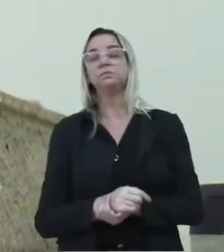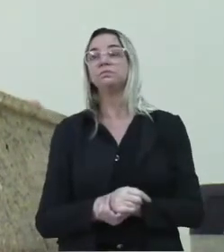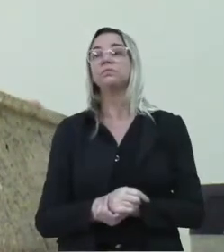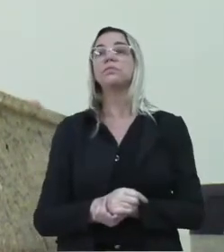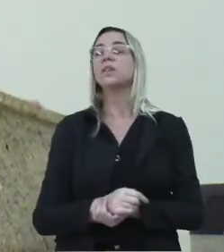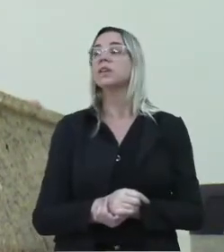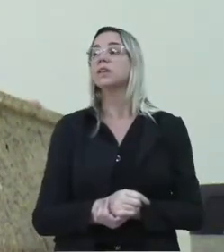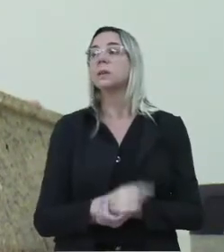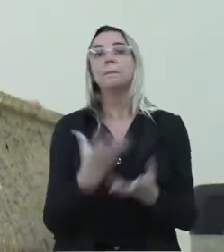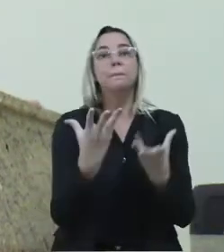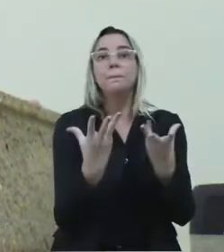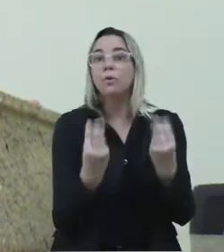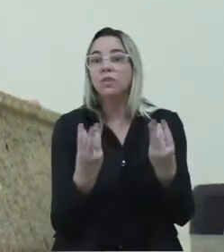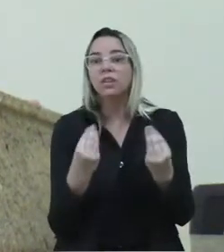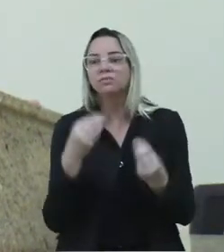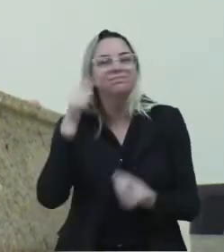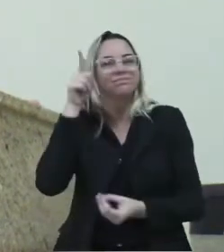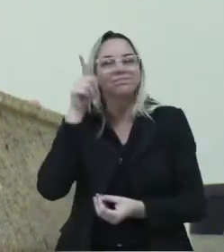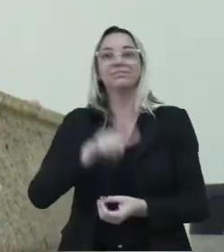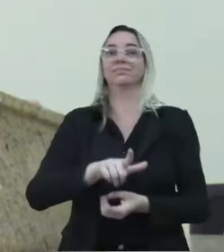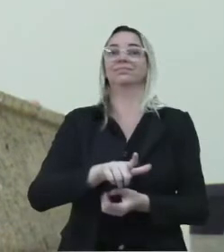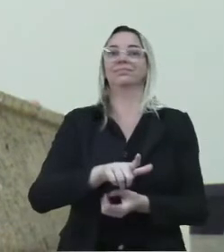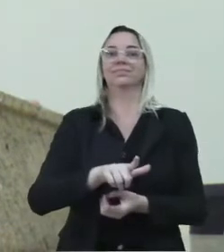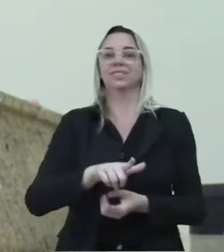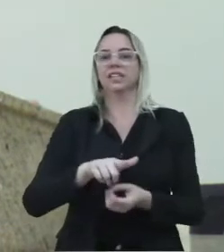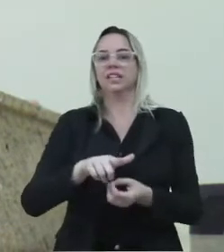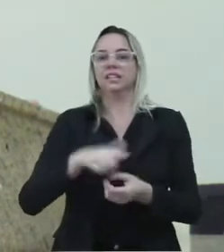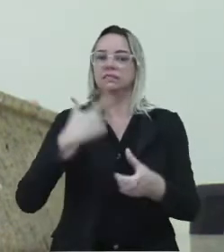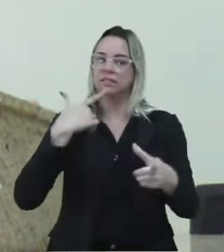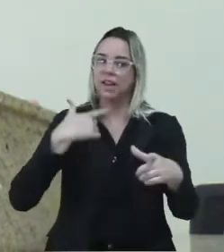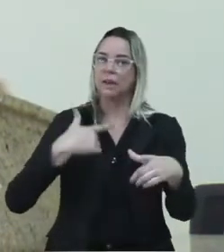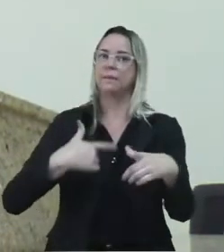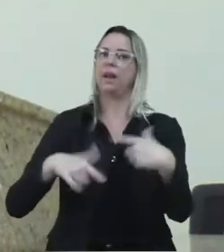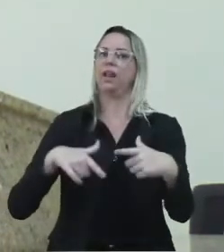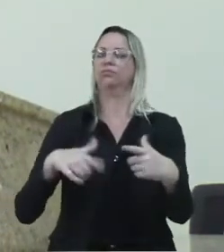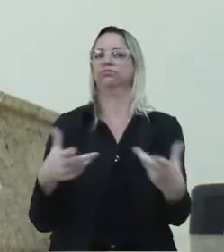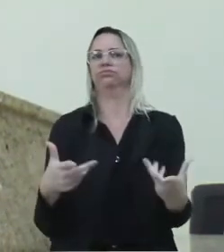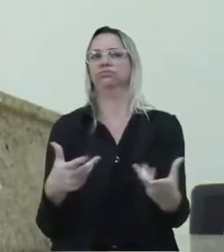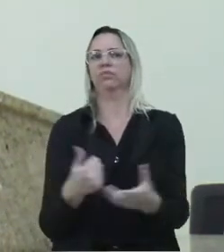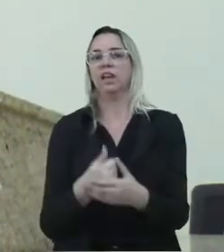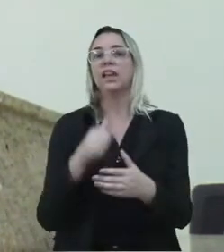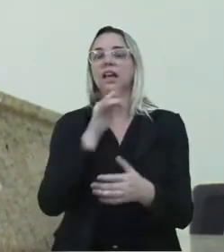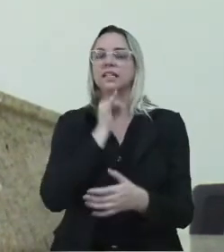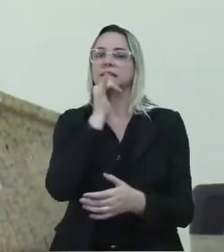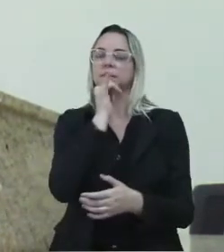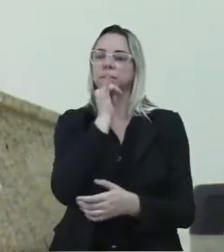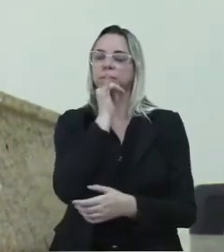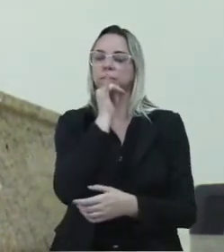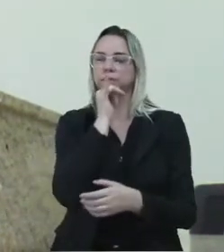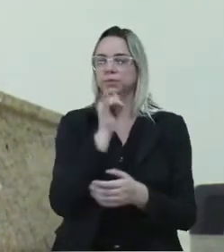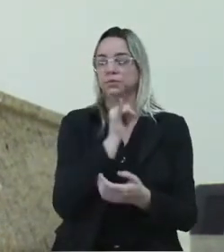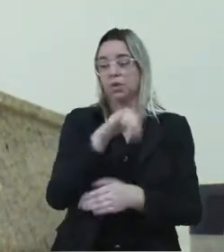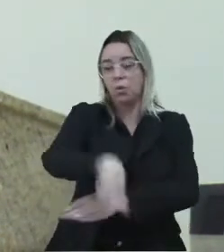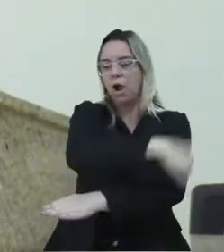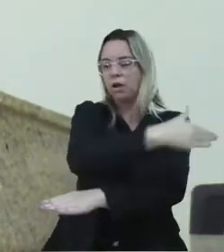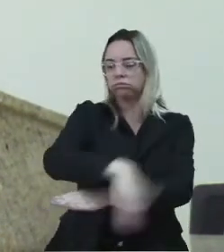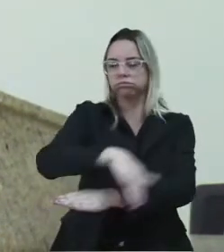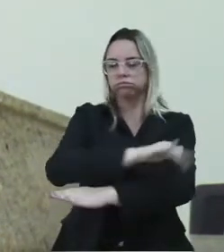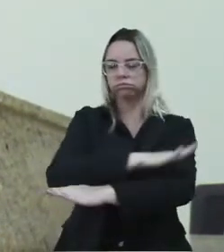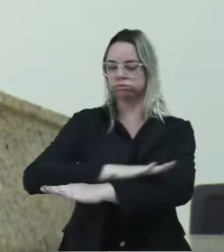que essa administração está conseguindo, né? Por exemplo, são vários calçamentos que está aí sendo feito,